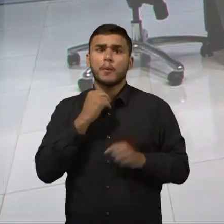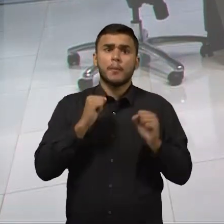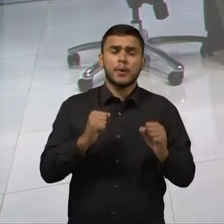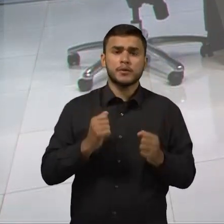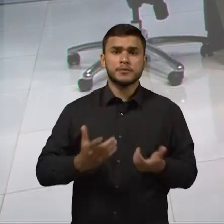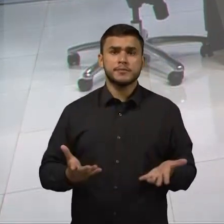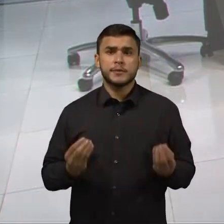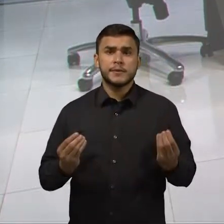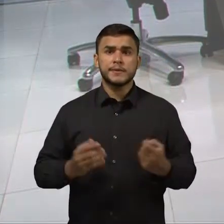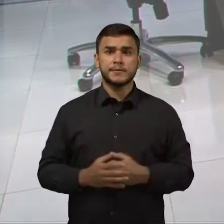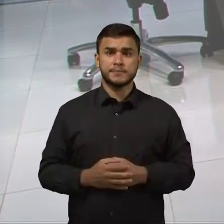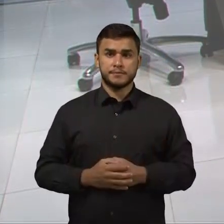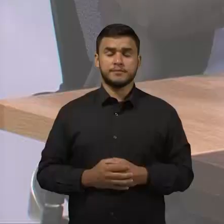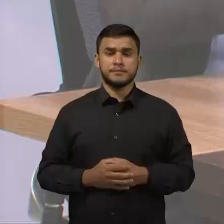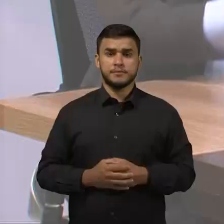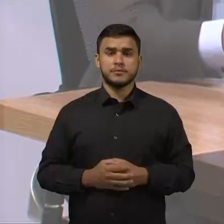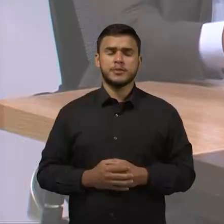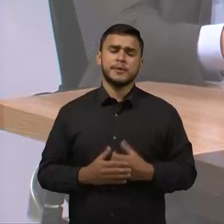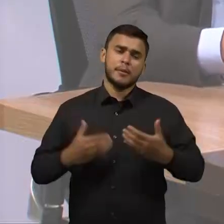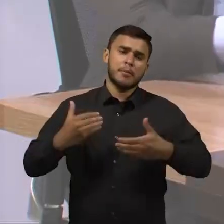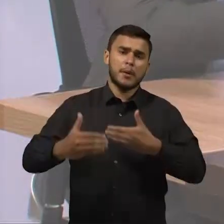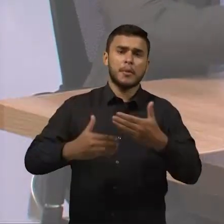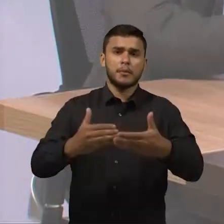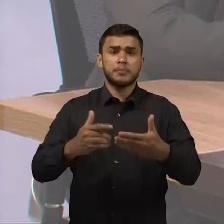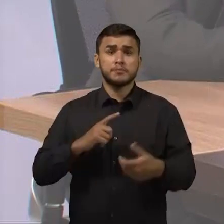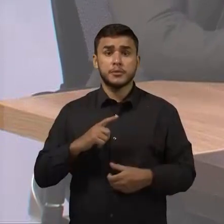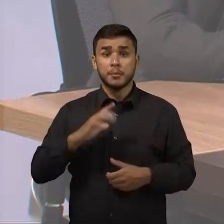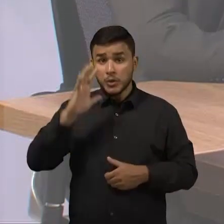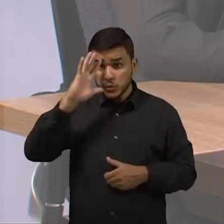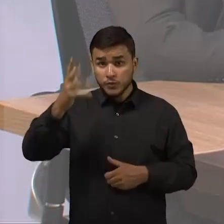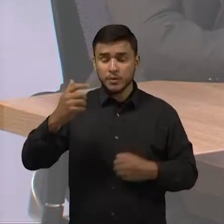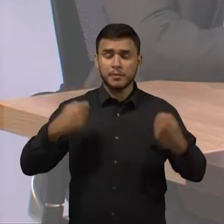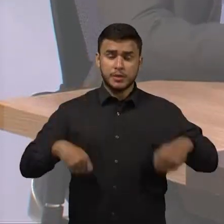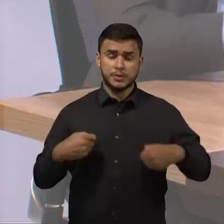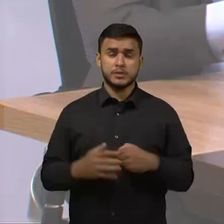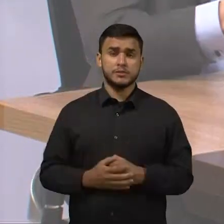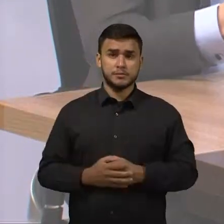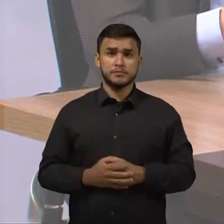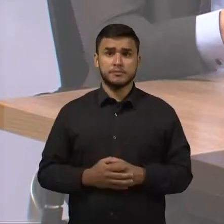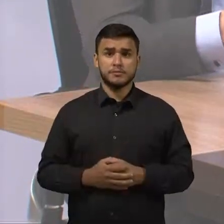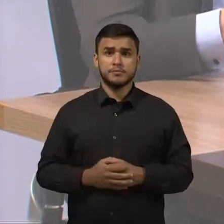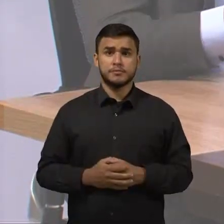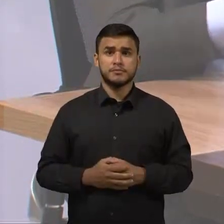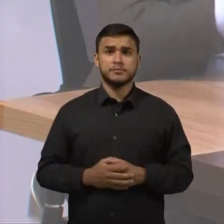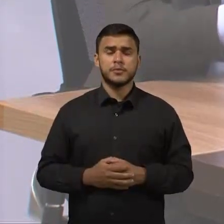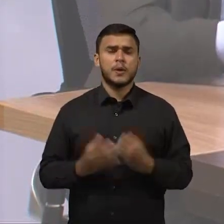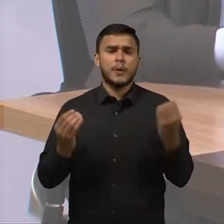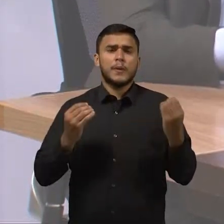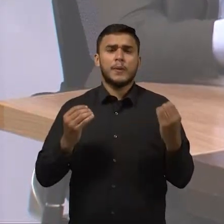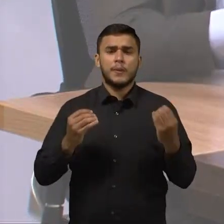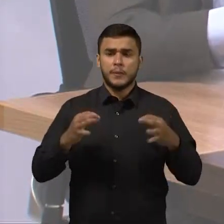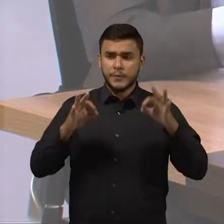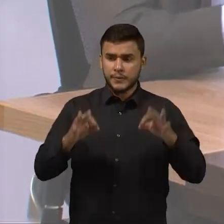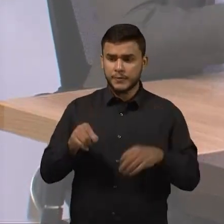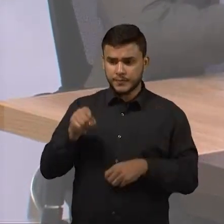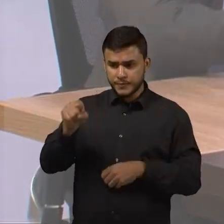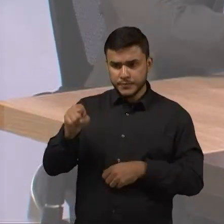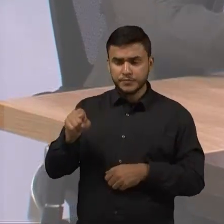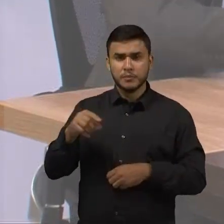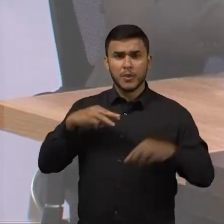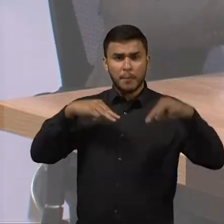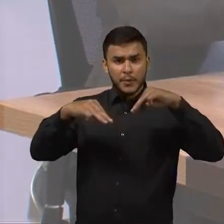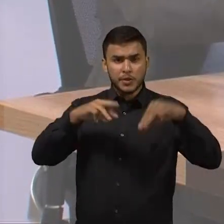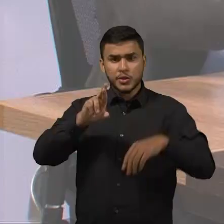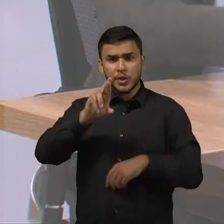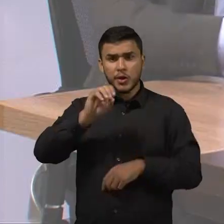é essa dicotomia do tribunal que precisa ser resolvida. Então, assim, imputar a ministra Rosa ou qualquer outro